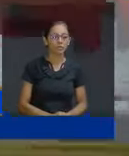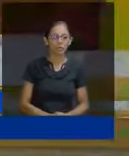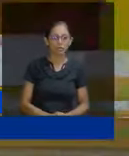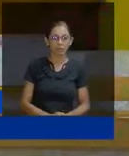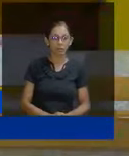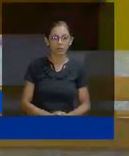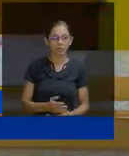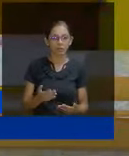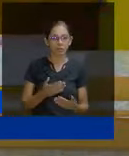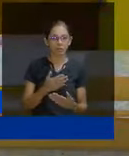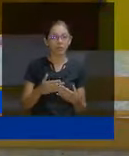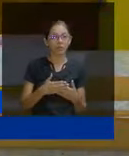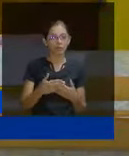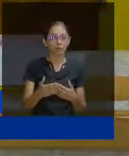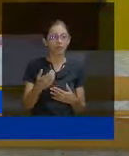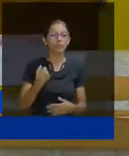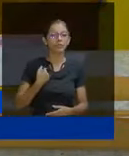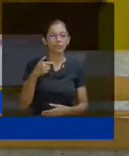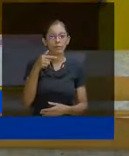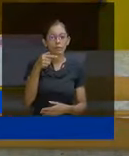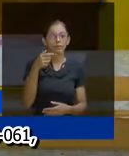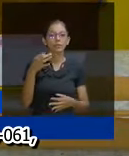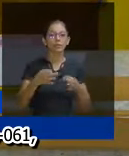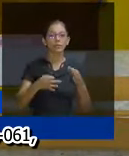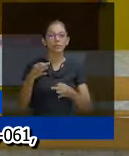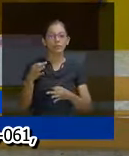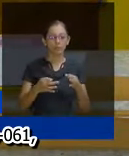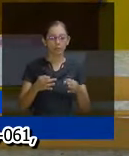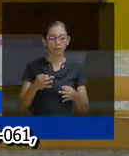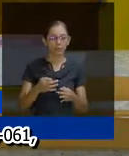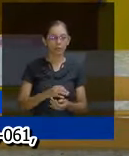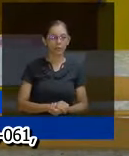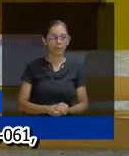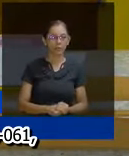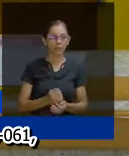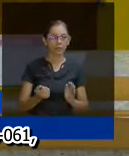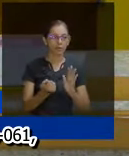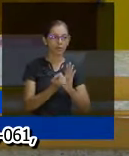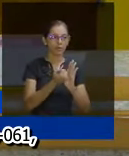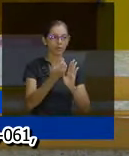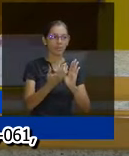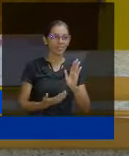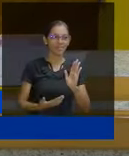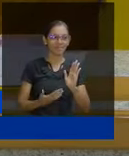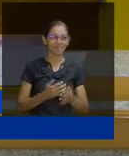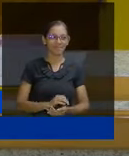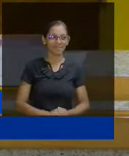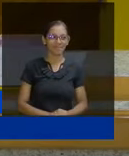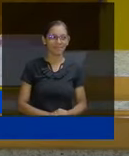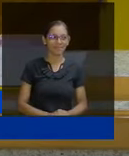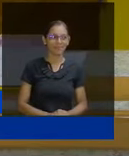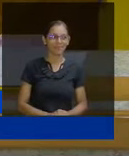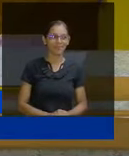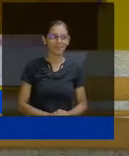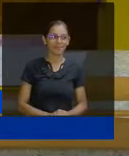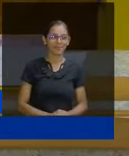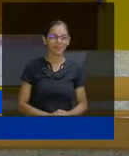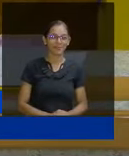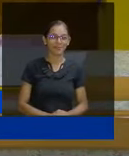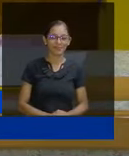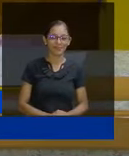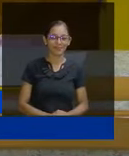Em julgamento número 7 da pauta, embargo de declaração no recurso eleitoral